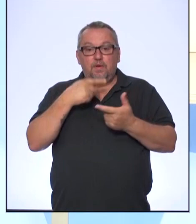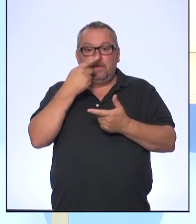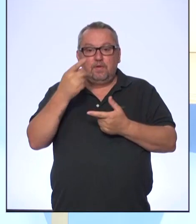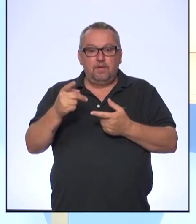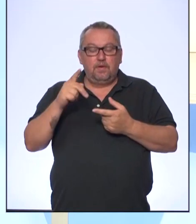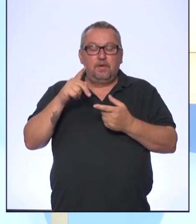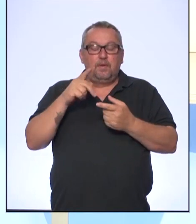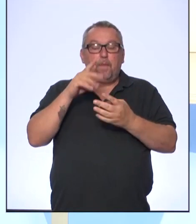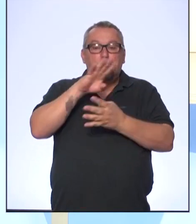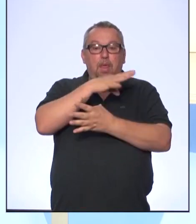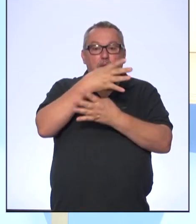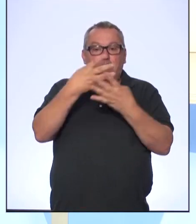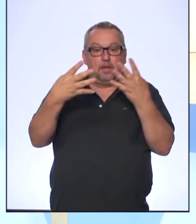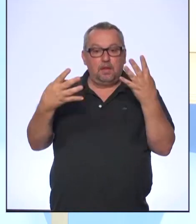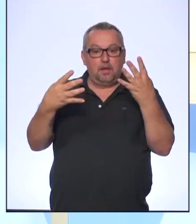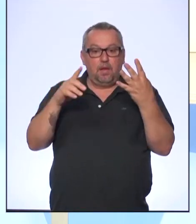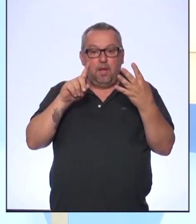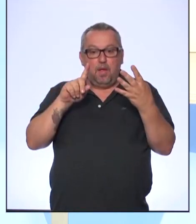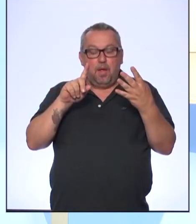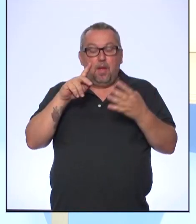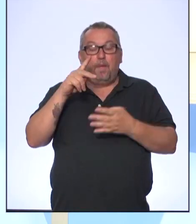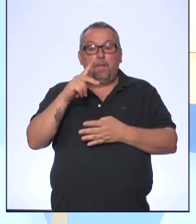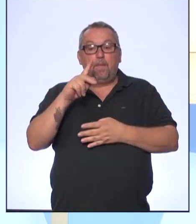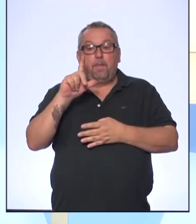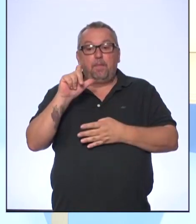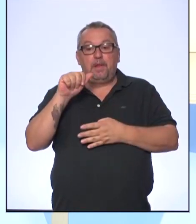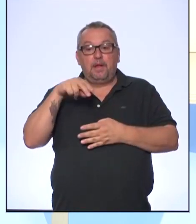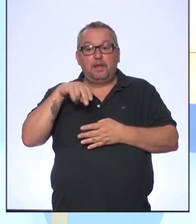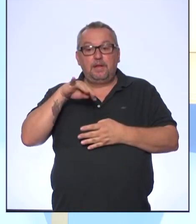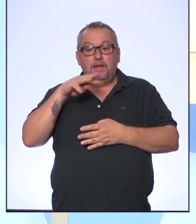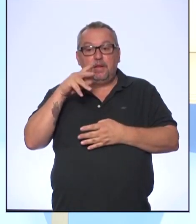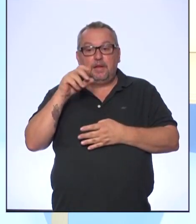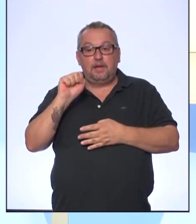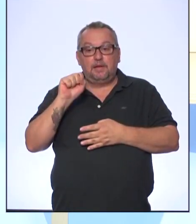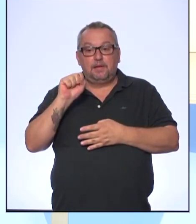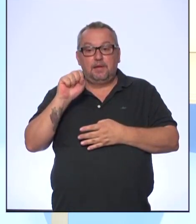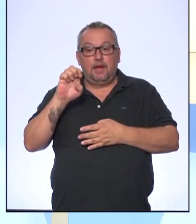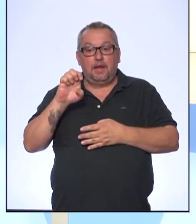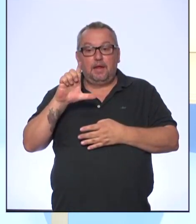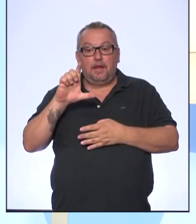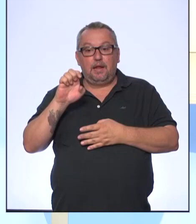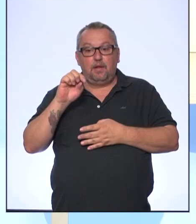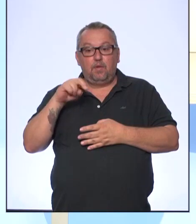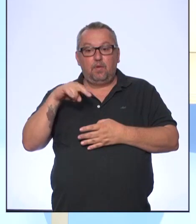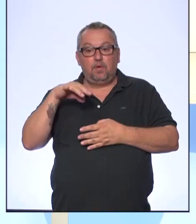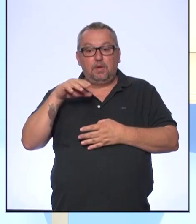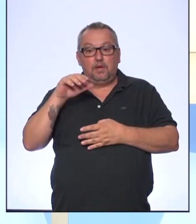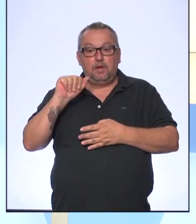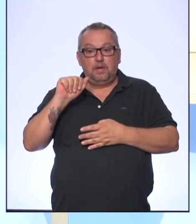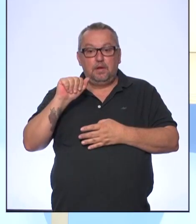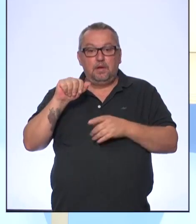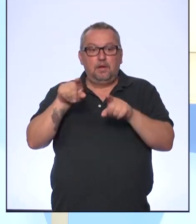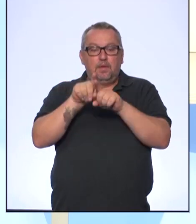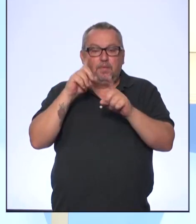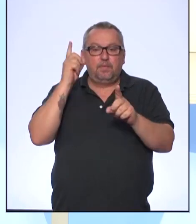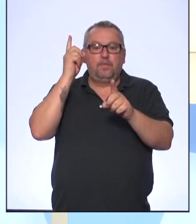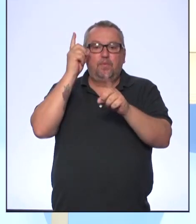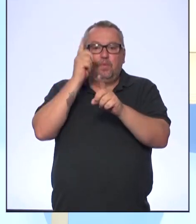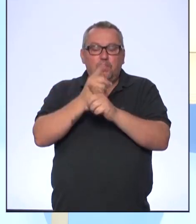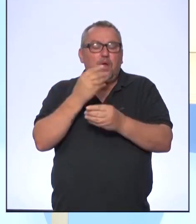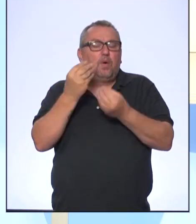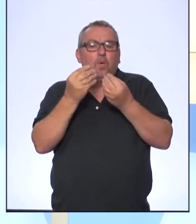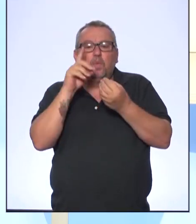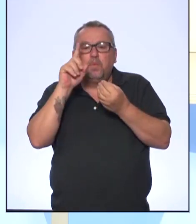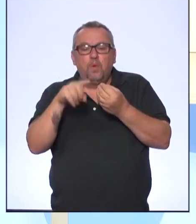planilhas eletrônicas. Qual que é a ideia da aula de hoje? A aula de hoje é vocês saberem a teoria, identificarem como que